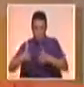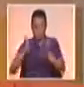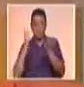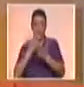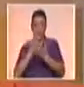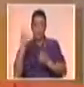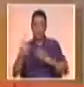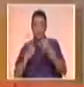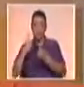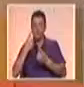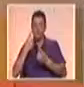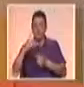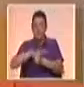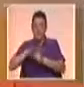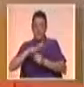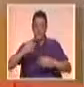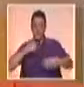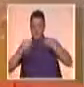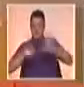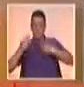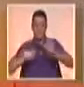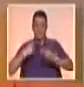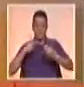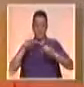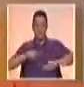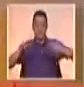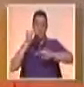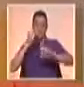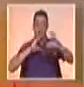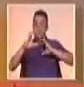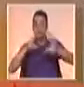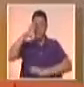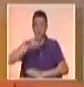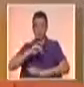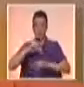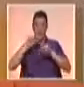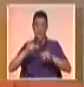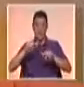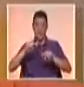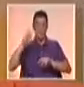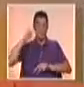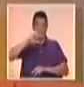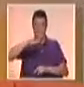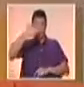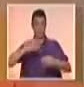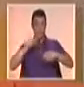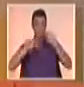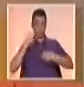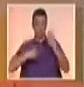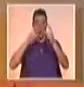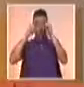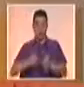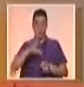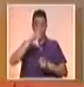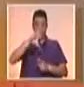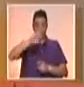alguma aflição, pronto. A situação da aflitiva. E ele não tem como é que vai comunicar, não é? E era essa a nossa principal preocupação. O João,